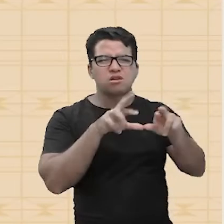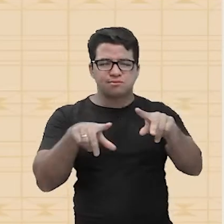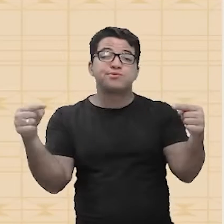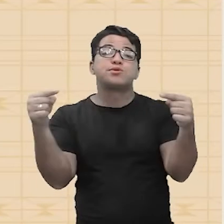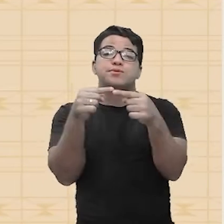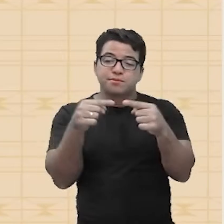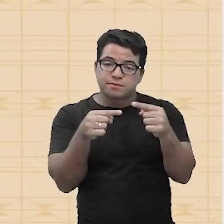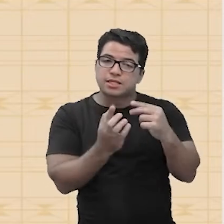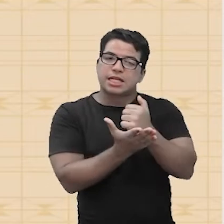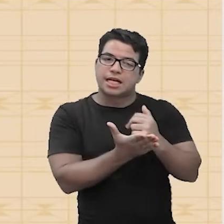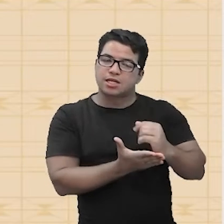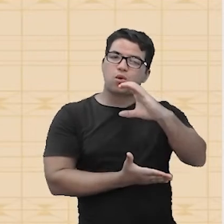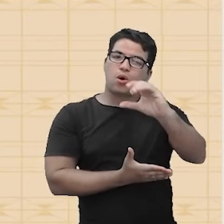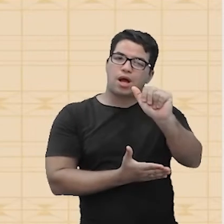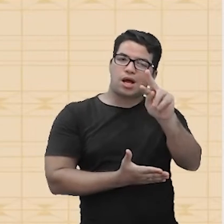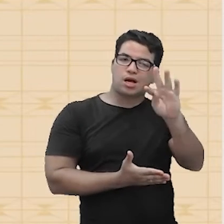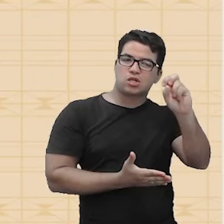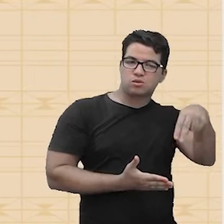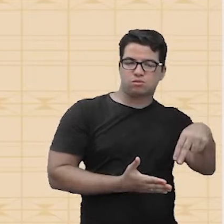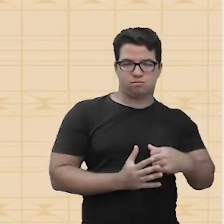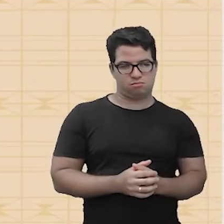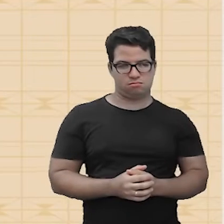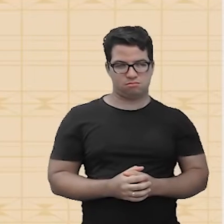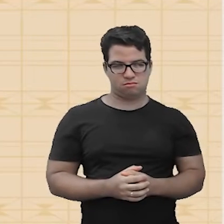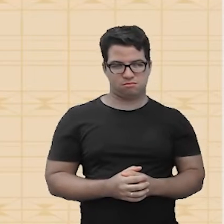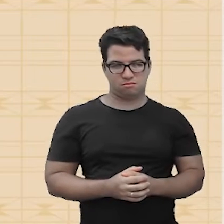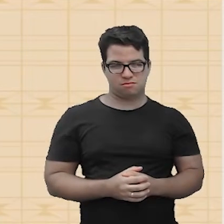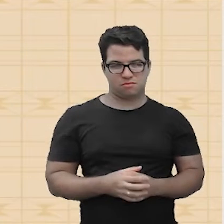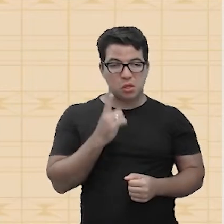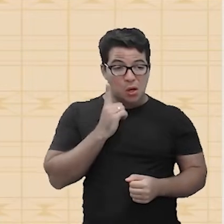No cartoon em questão aí nós temos, ó, Warren,